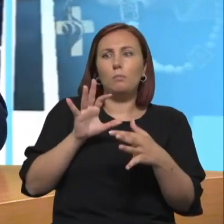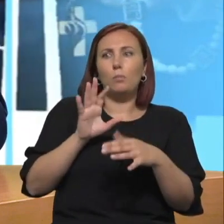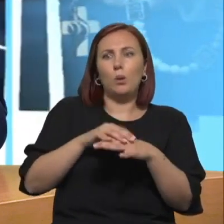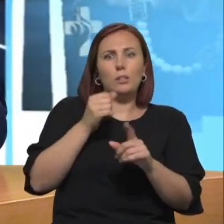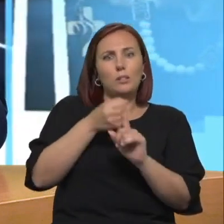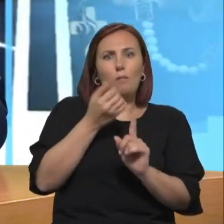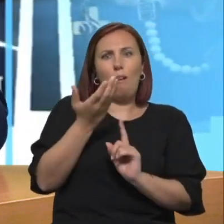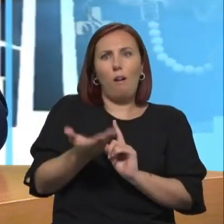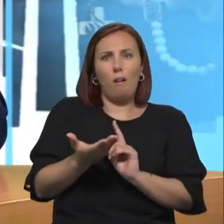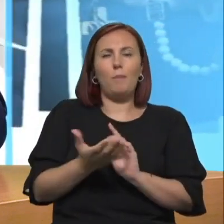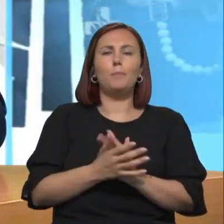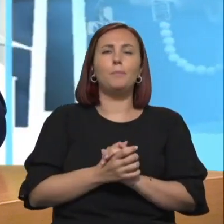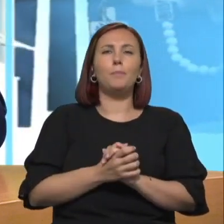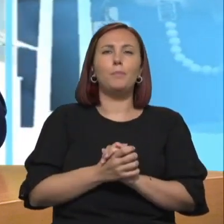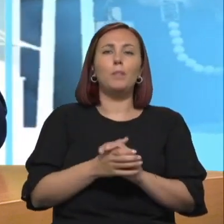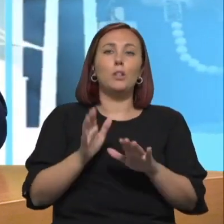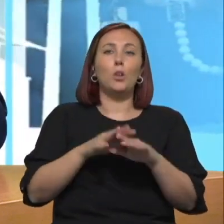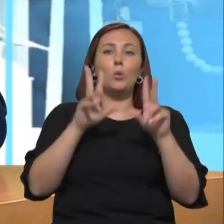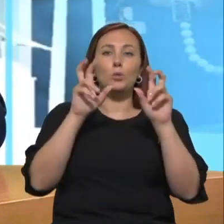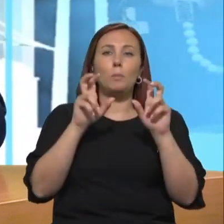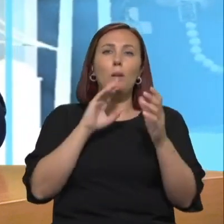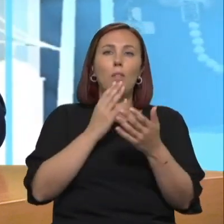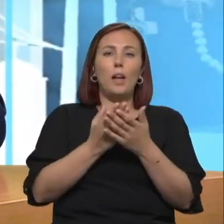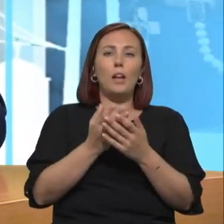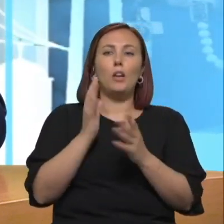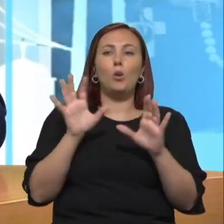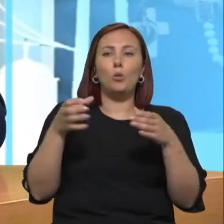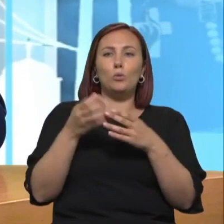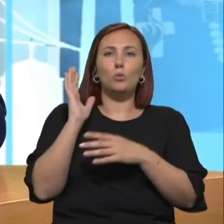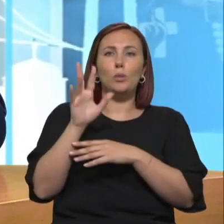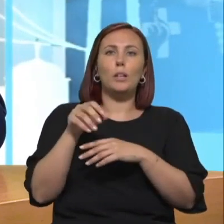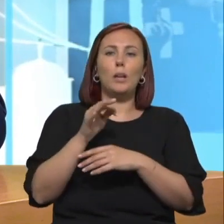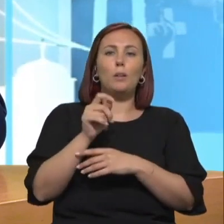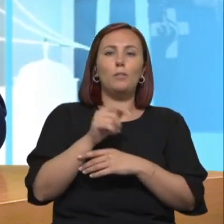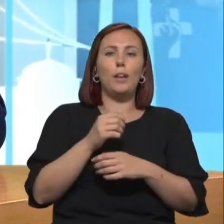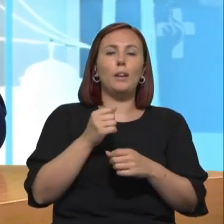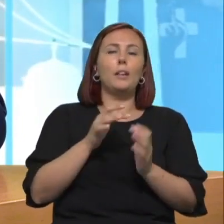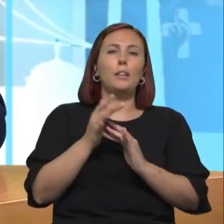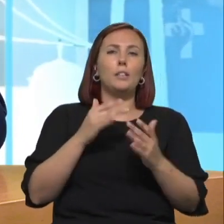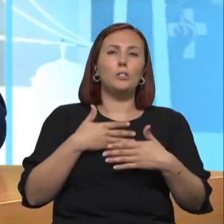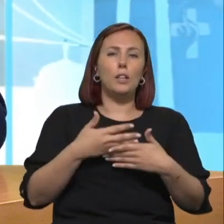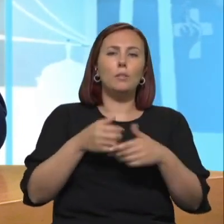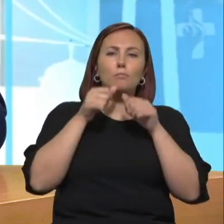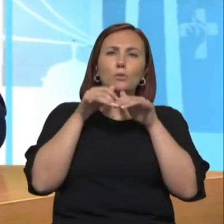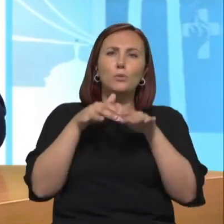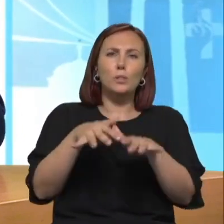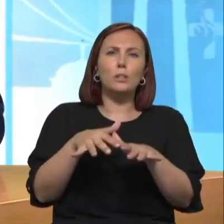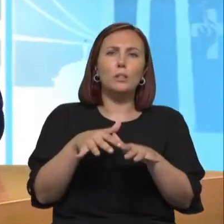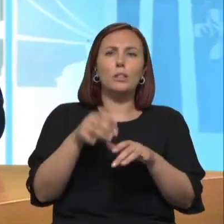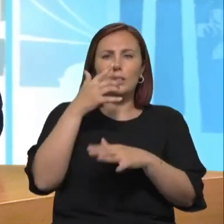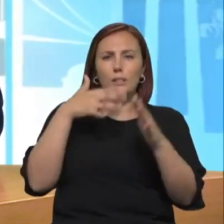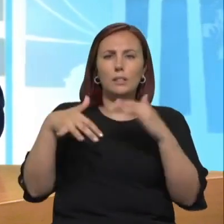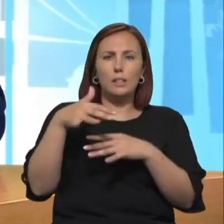confrontaram. É por isso que intitulamos o conjunto das conferências Fé Cristã, Profecia e Cidadania. 4 legados para o século